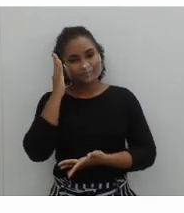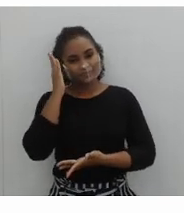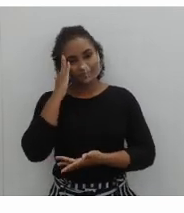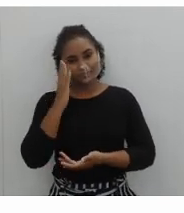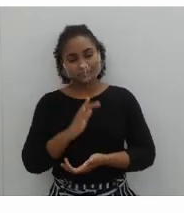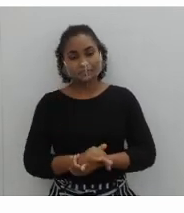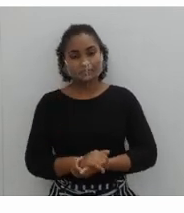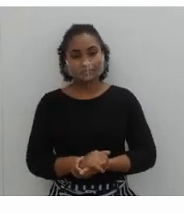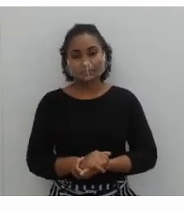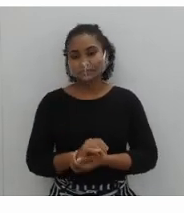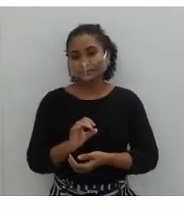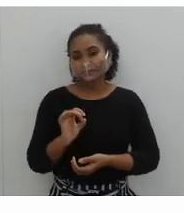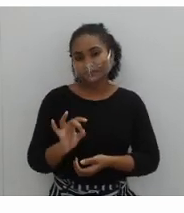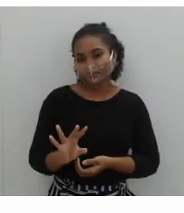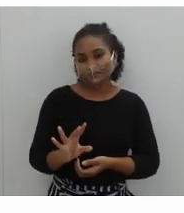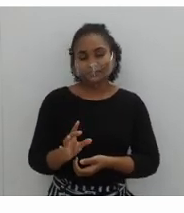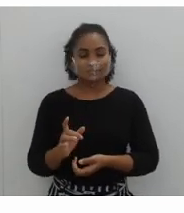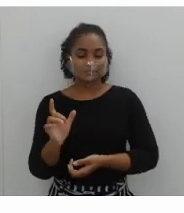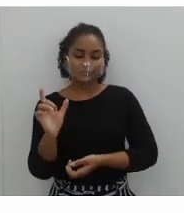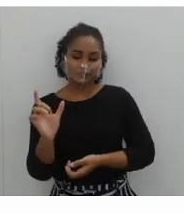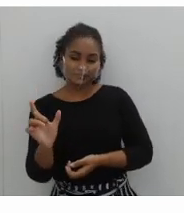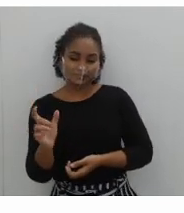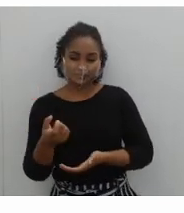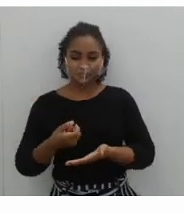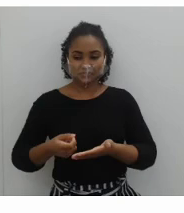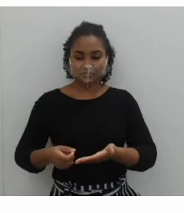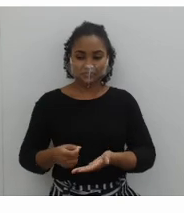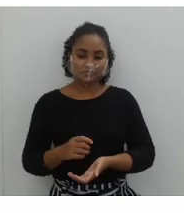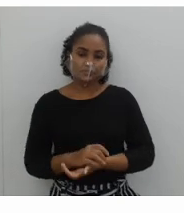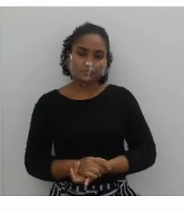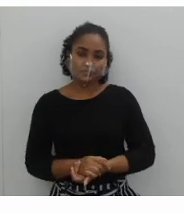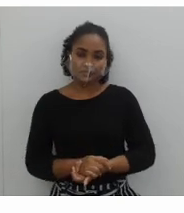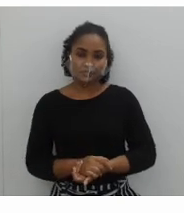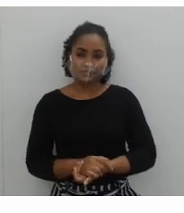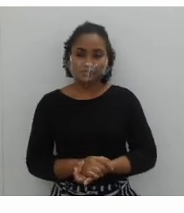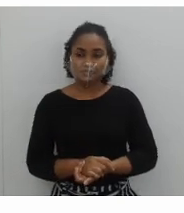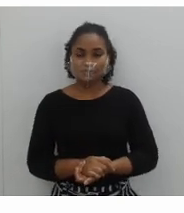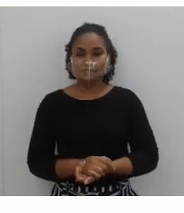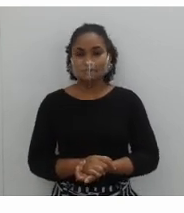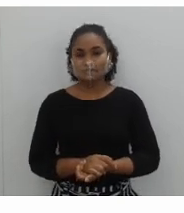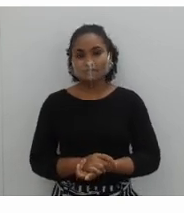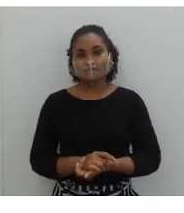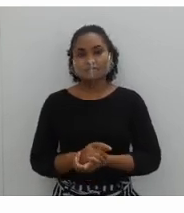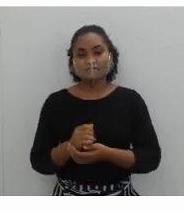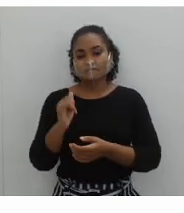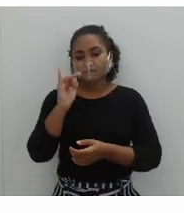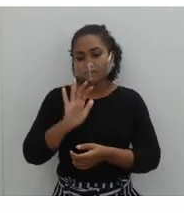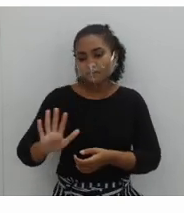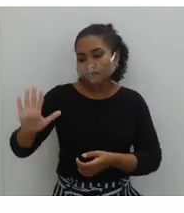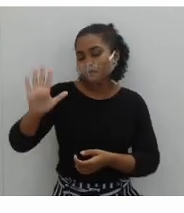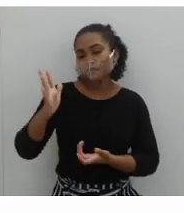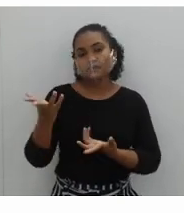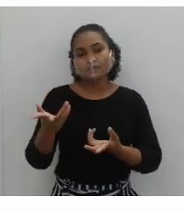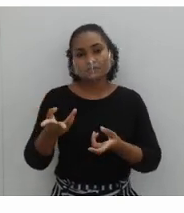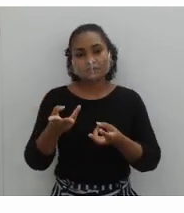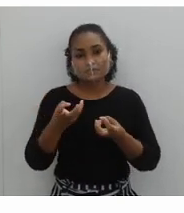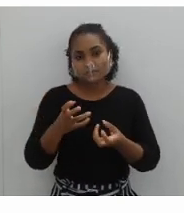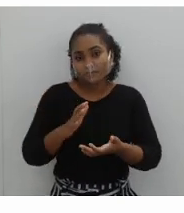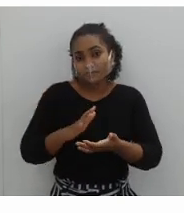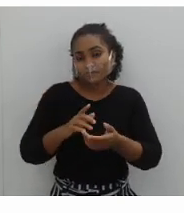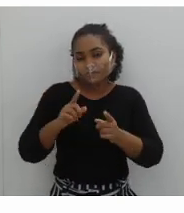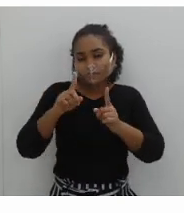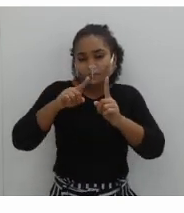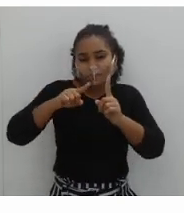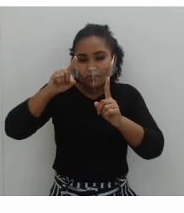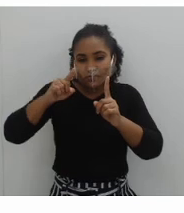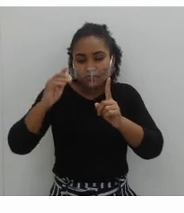texto em si. Não é só palavra escrita, mas você pode, por exemplo, olhar uma ilustração, você pode interpretar um